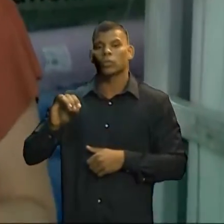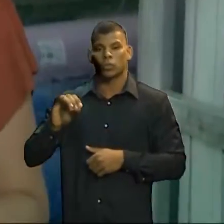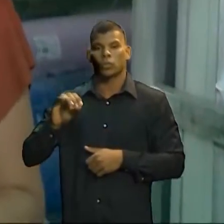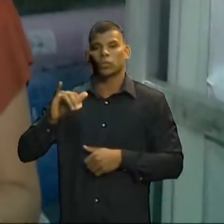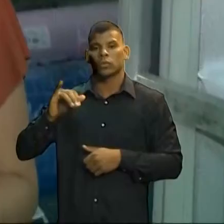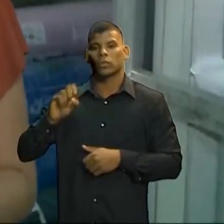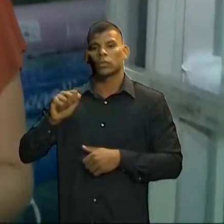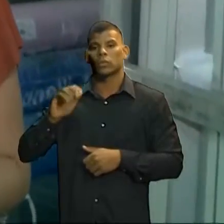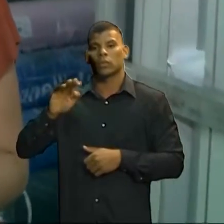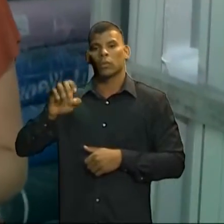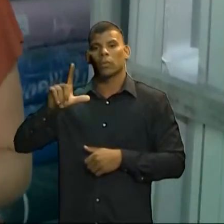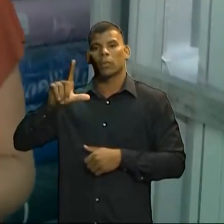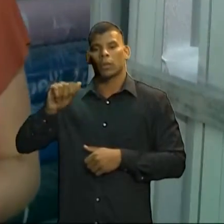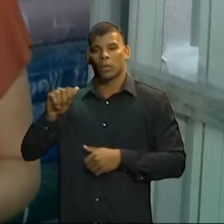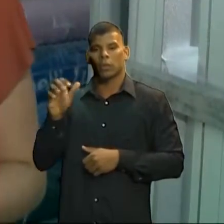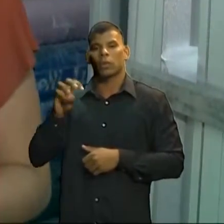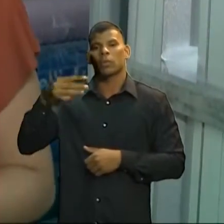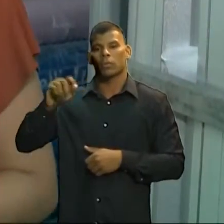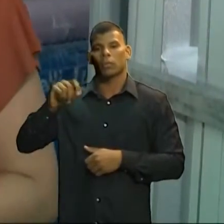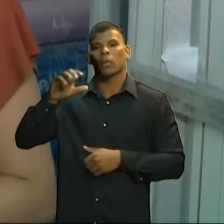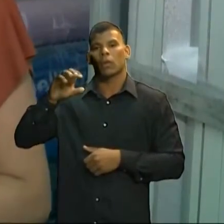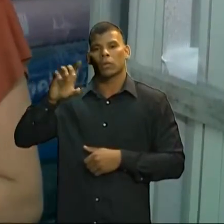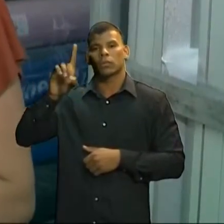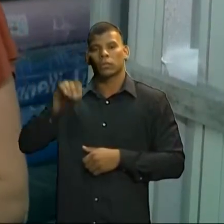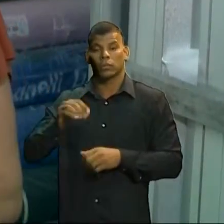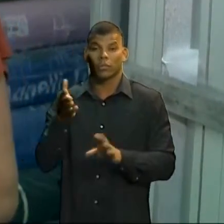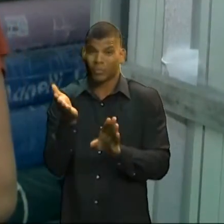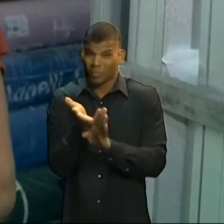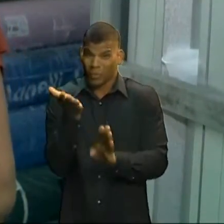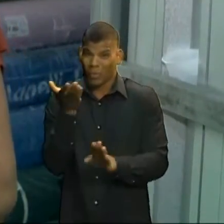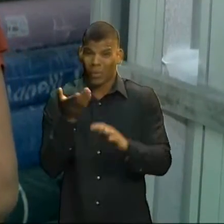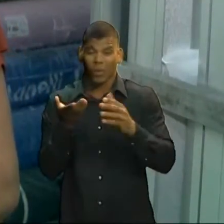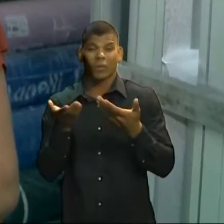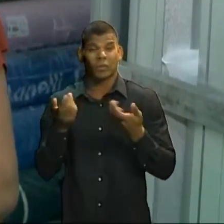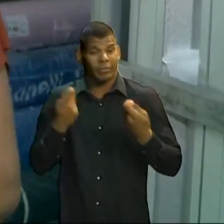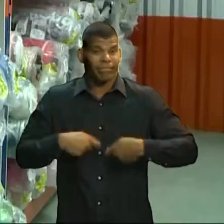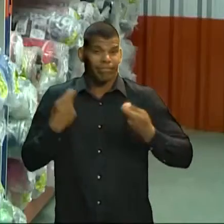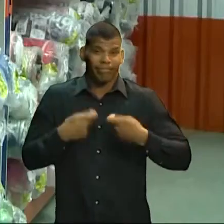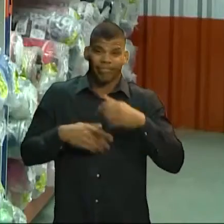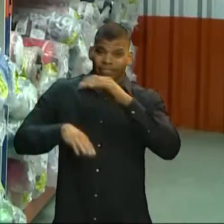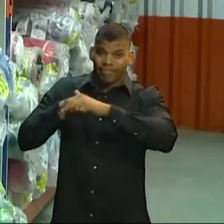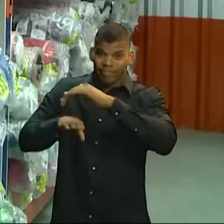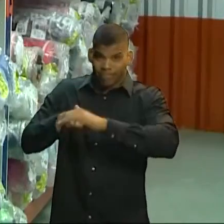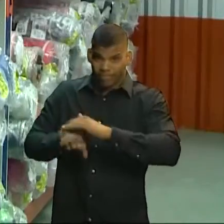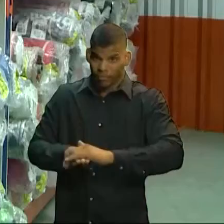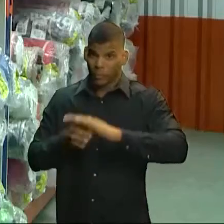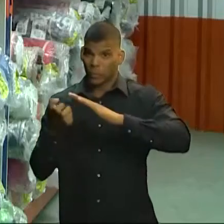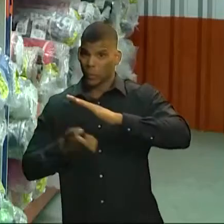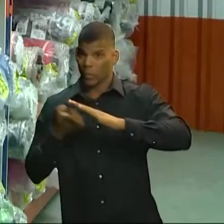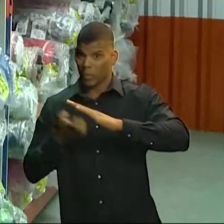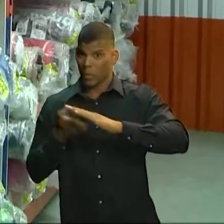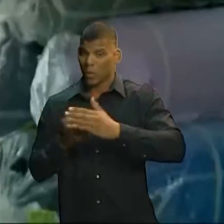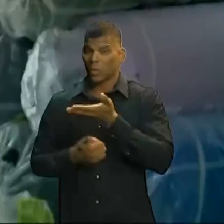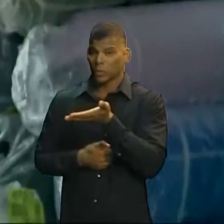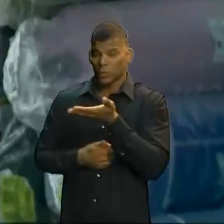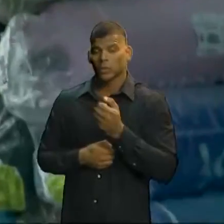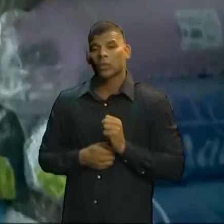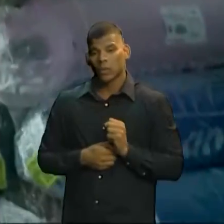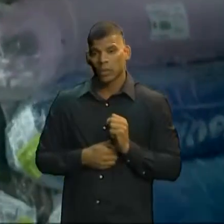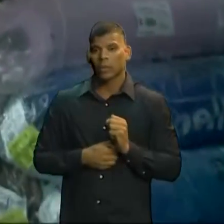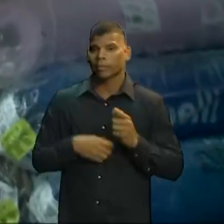Macedo, ressalta que, devido à necessidade de guardar seus materiais, as empresas de self-storage se